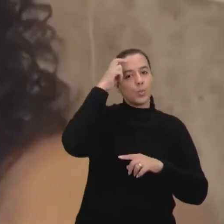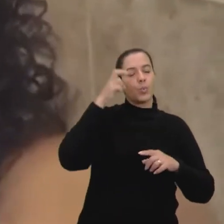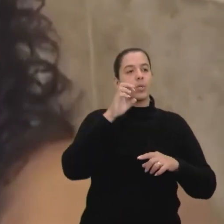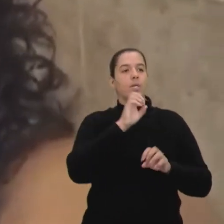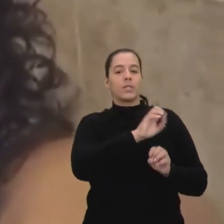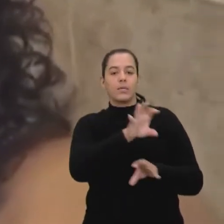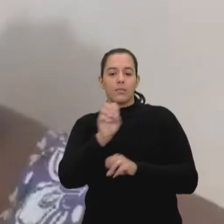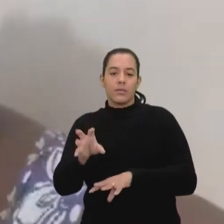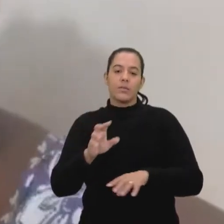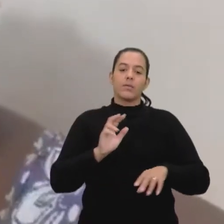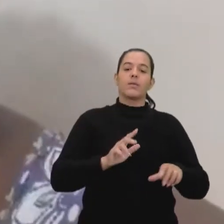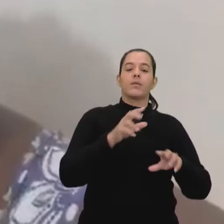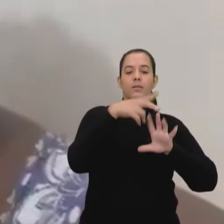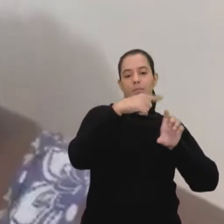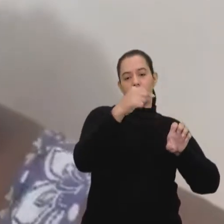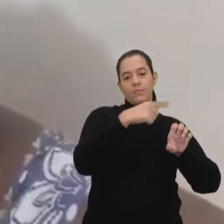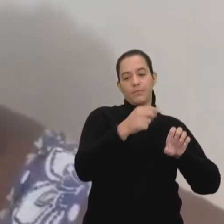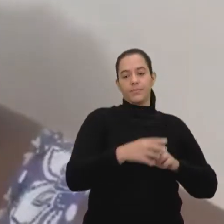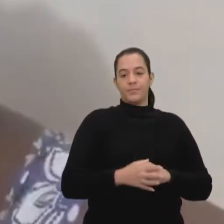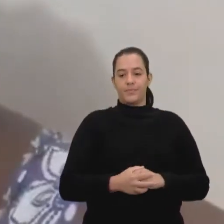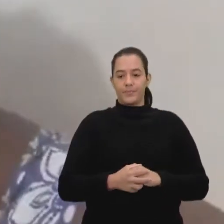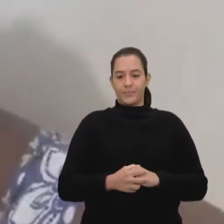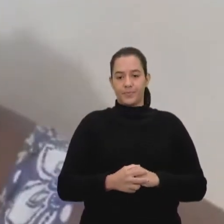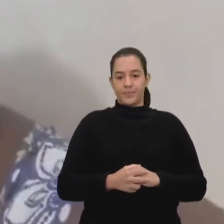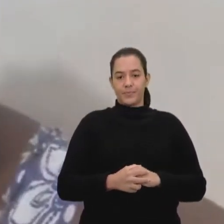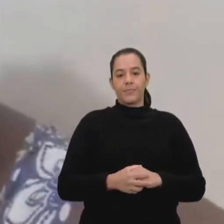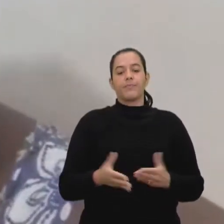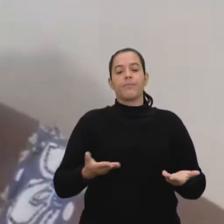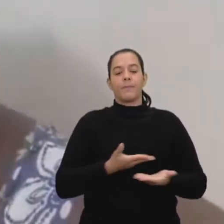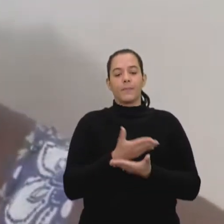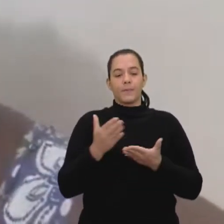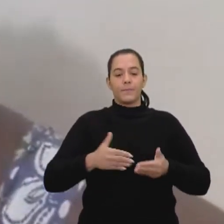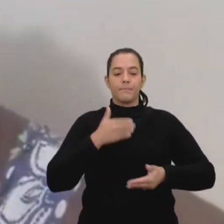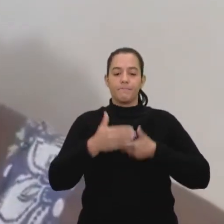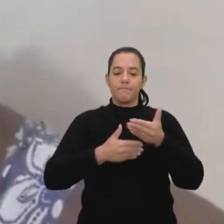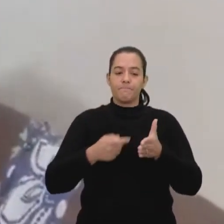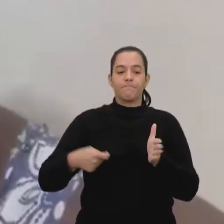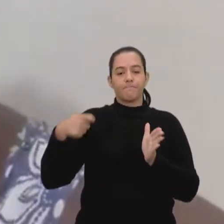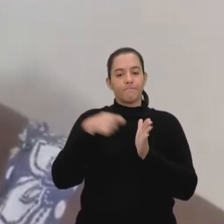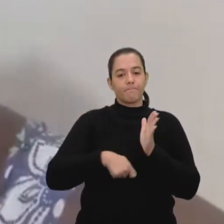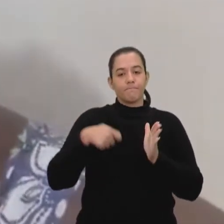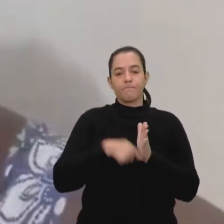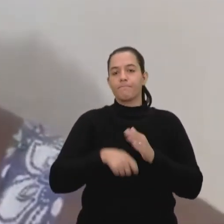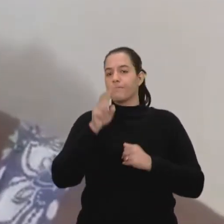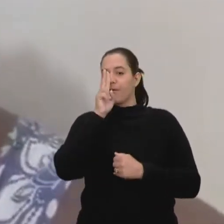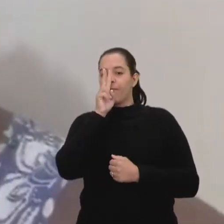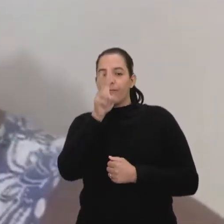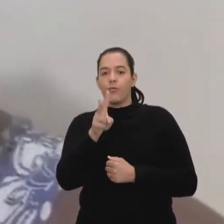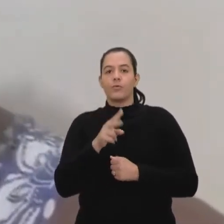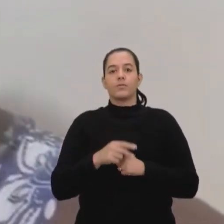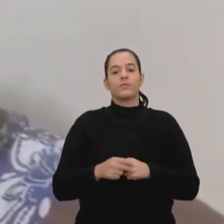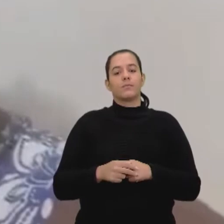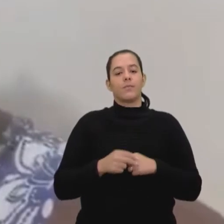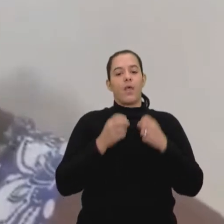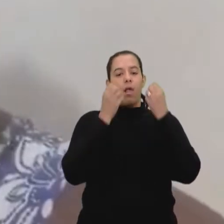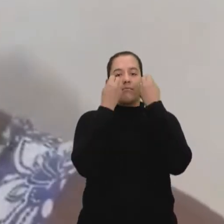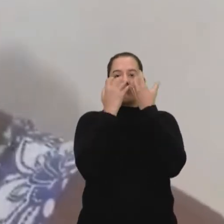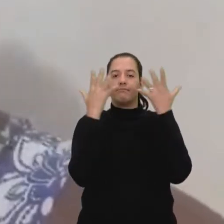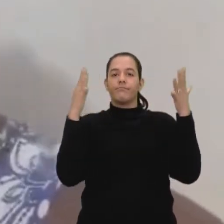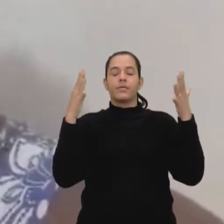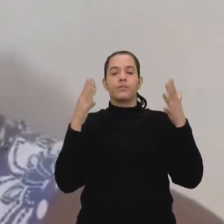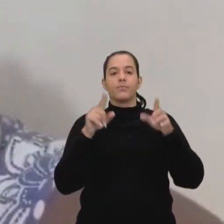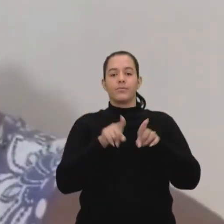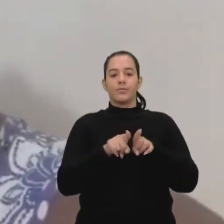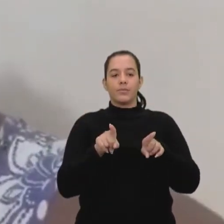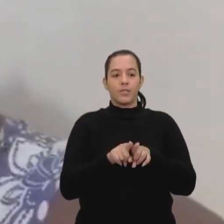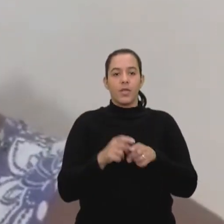e empreendedorismo. Comunicação comunitária é resistência, é força, é brilho nos olhos,